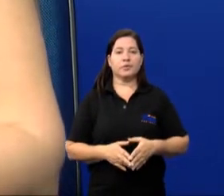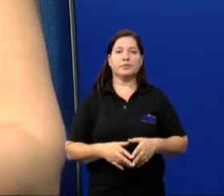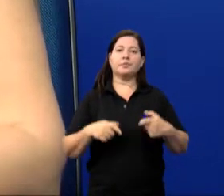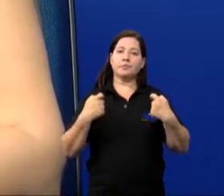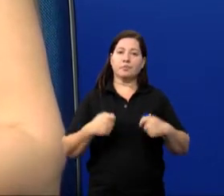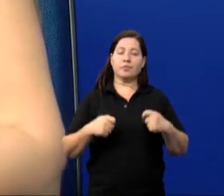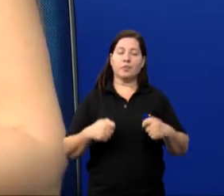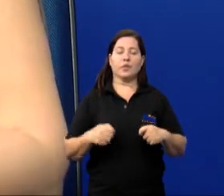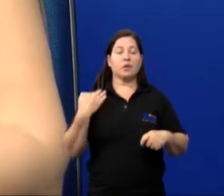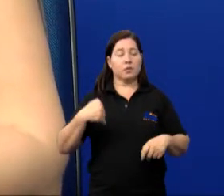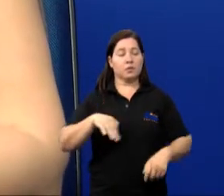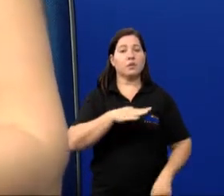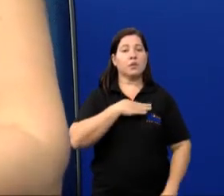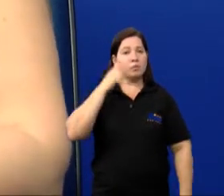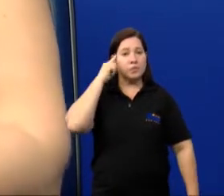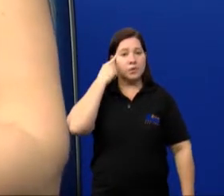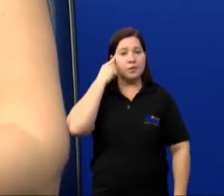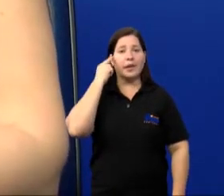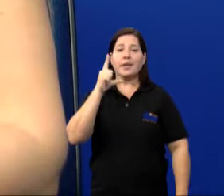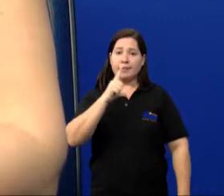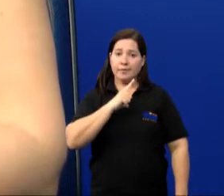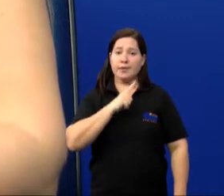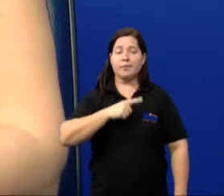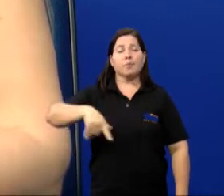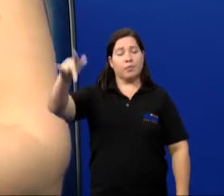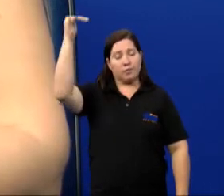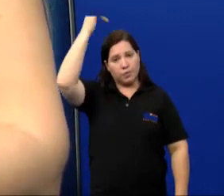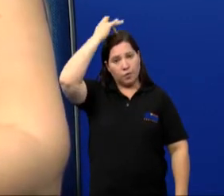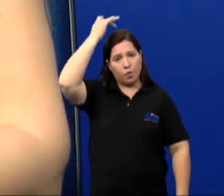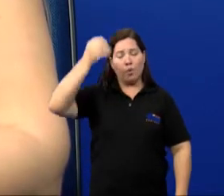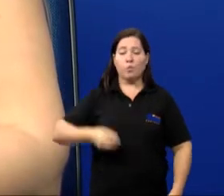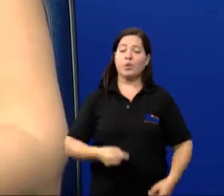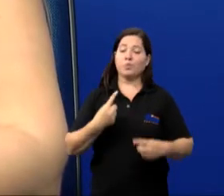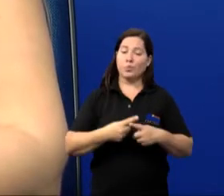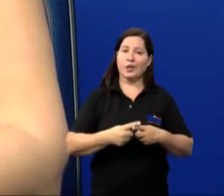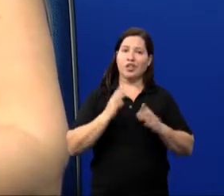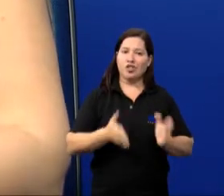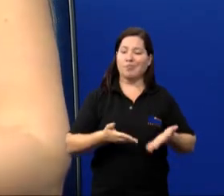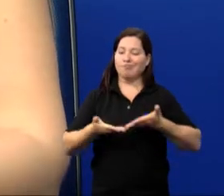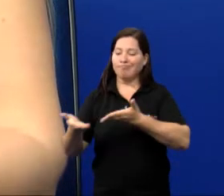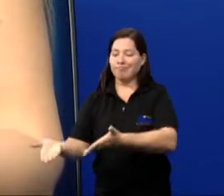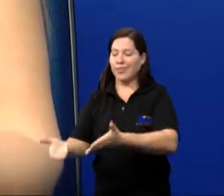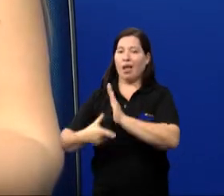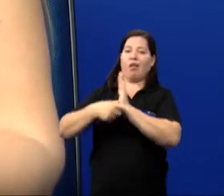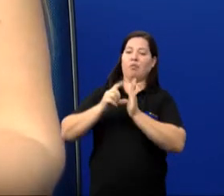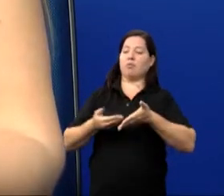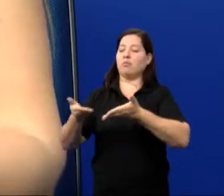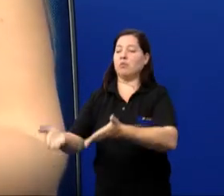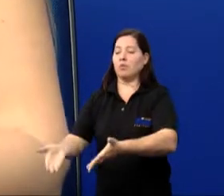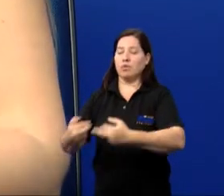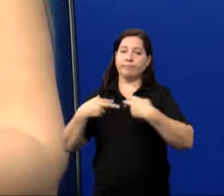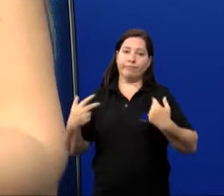de uma certa forma, uma culpa, né? Porque nós iniciamos essa proposta para as crianças. Não que elas não vão ter contato lá